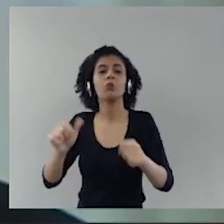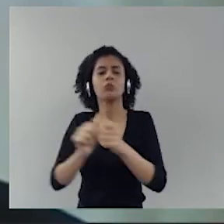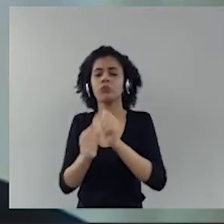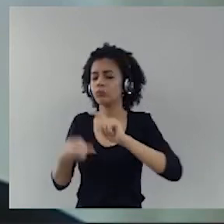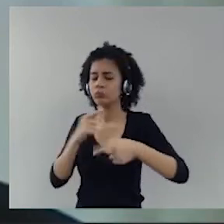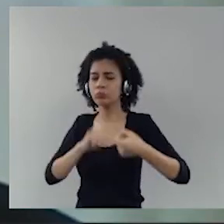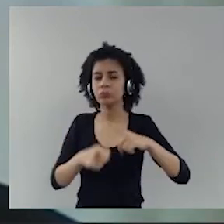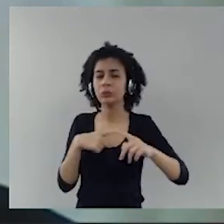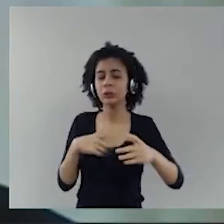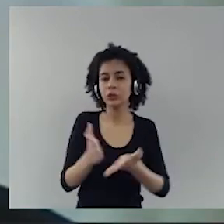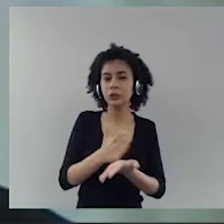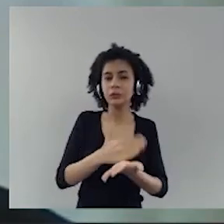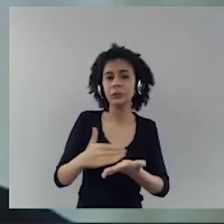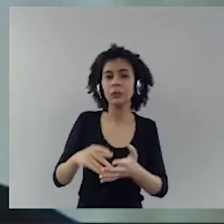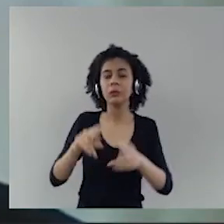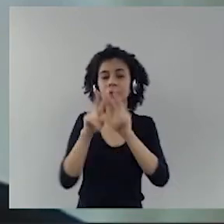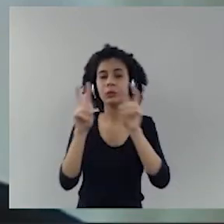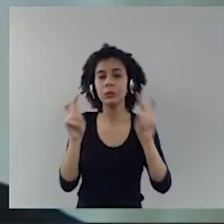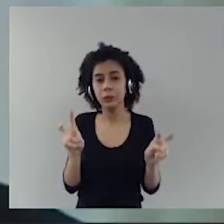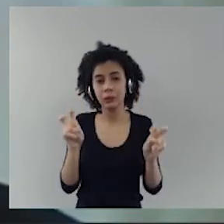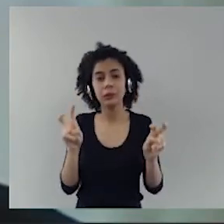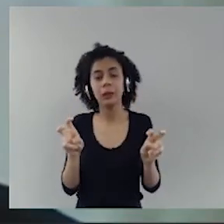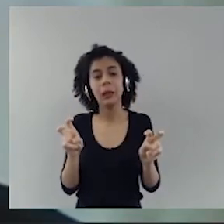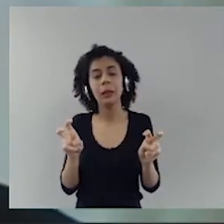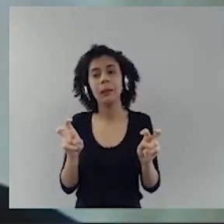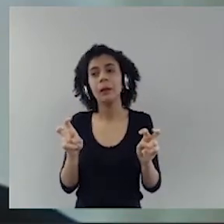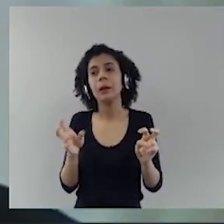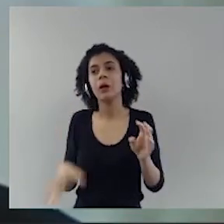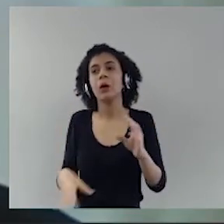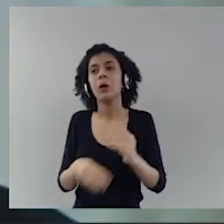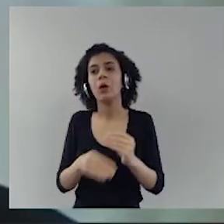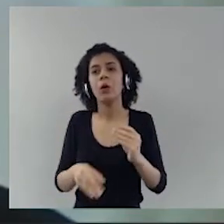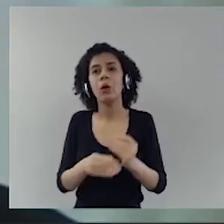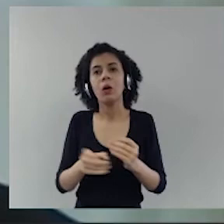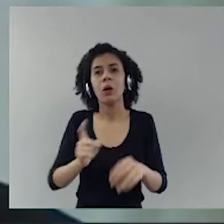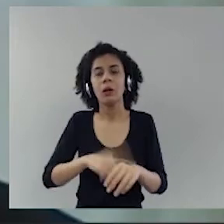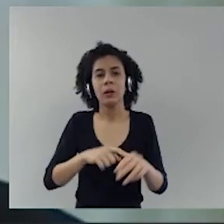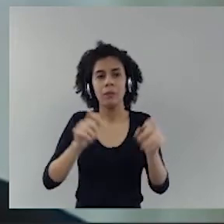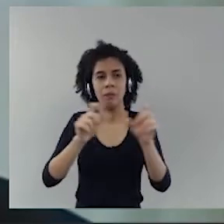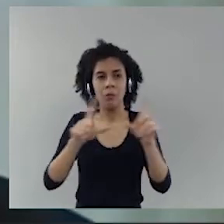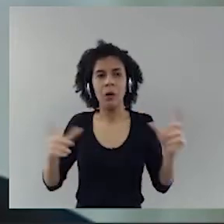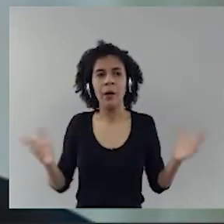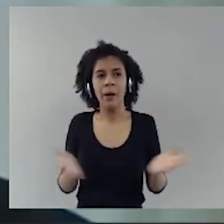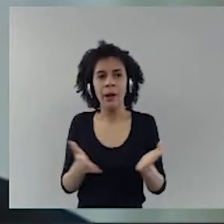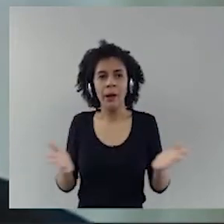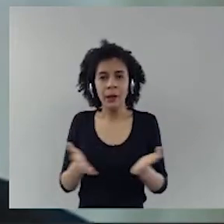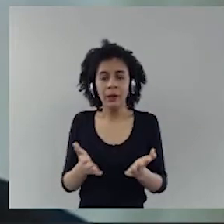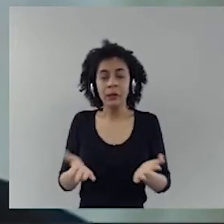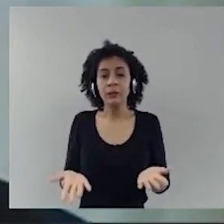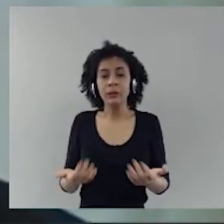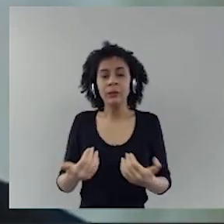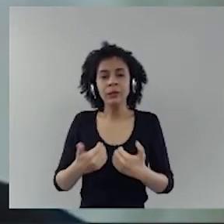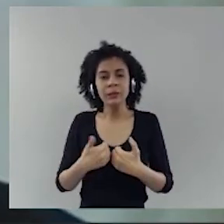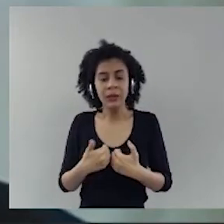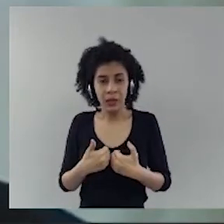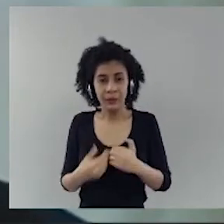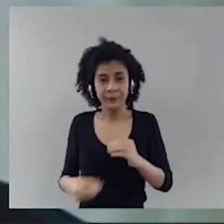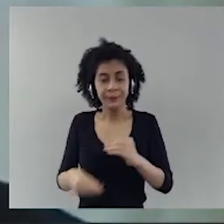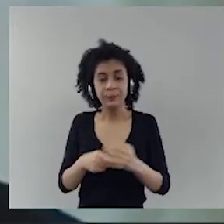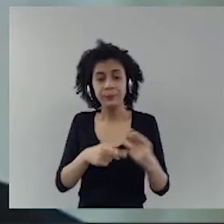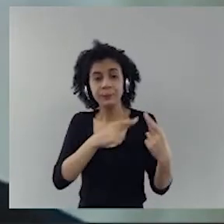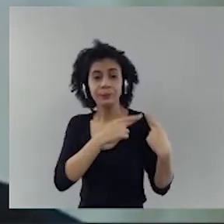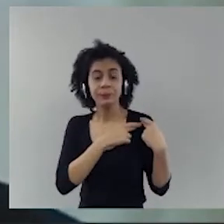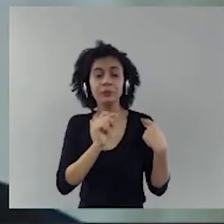de uma divisão dos temas que abordaremos neste painel e a mim coube